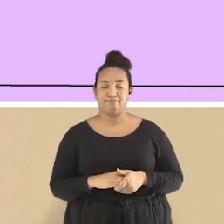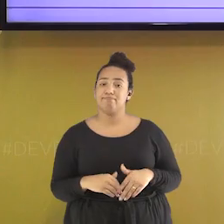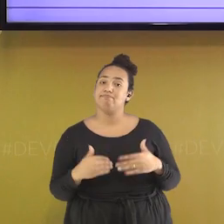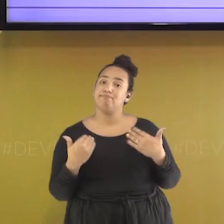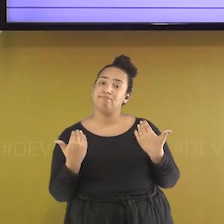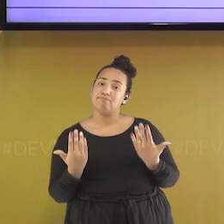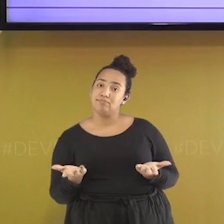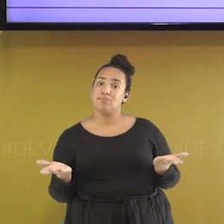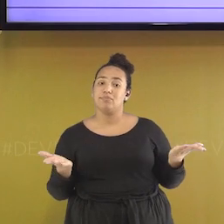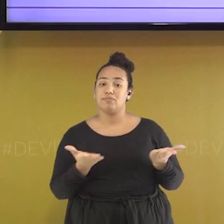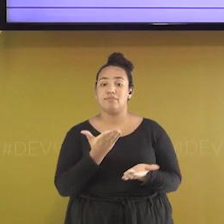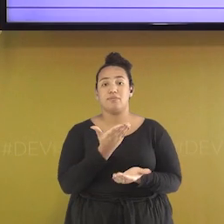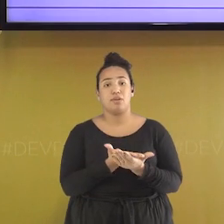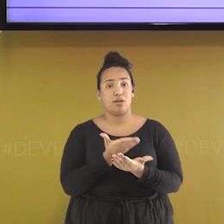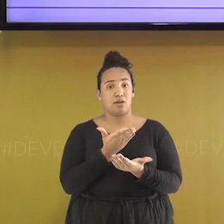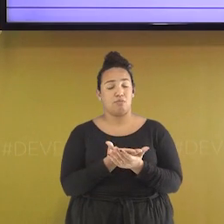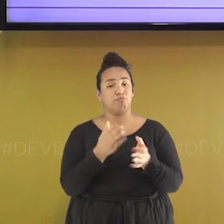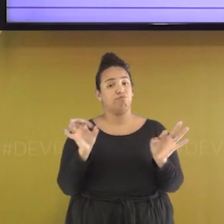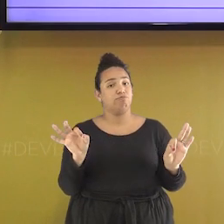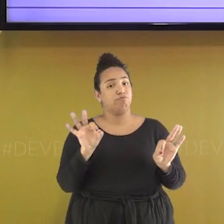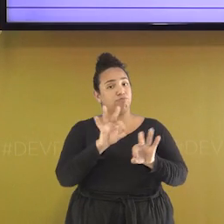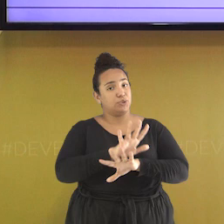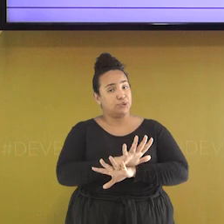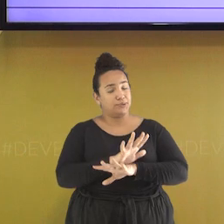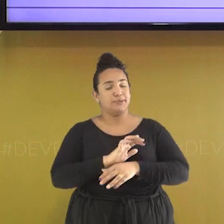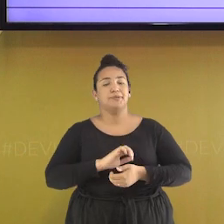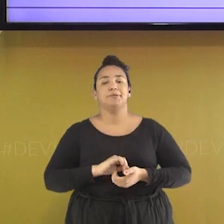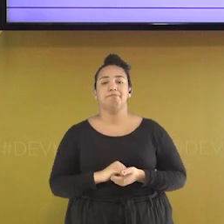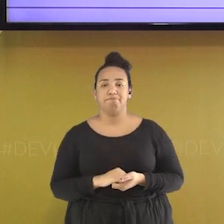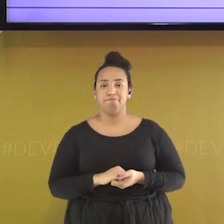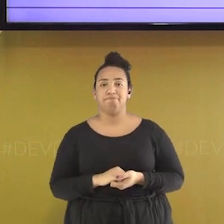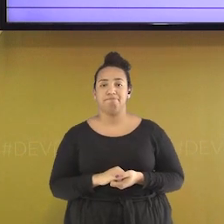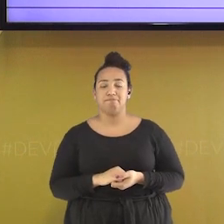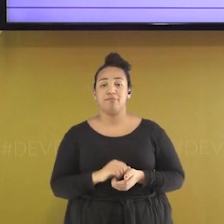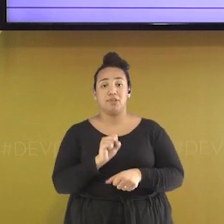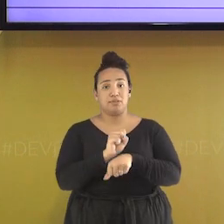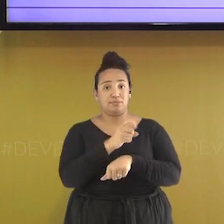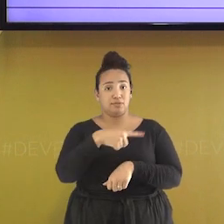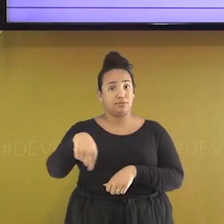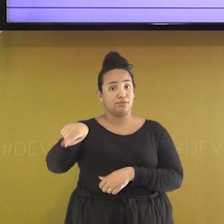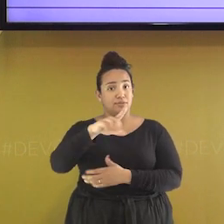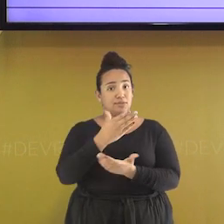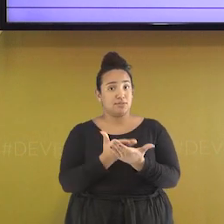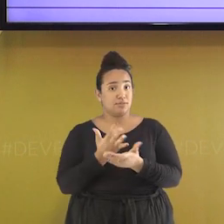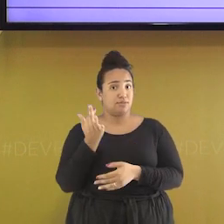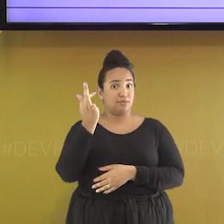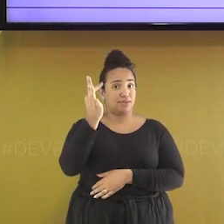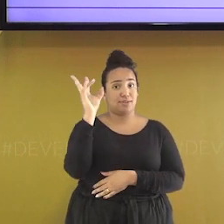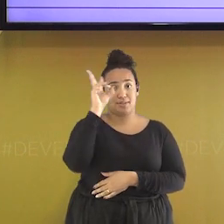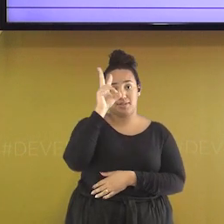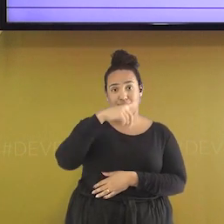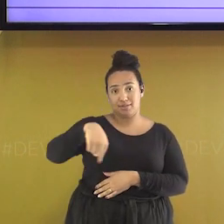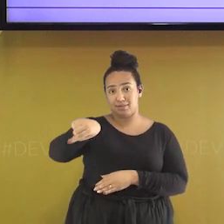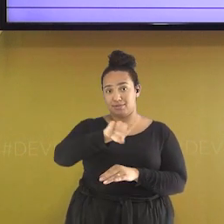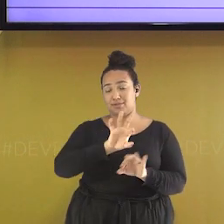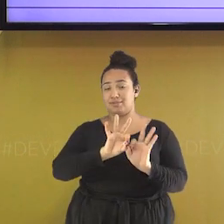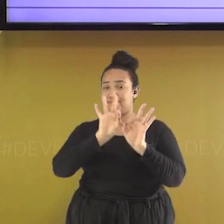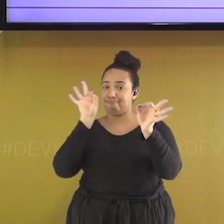996610143. Bom, pessoal, a nossa aula termina aqui. Espero vocês na próxima. Mas não se